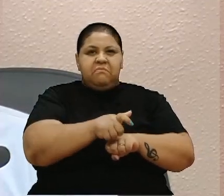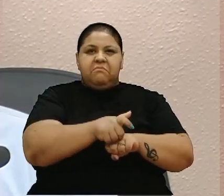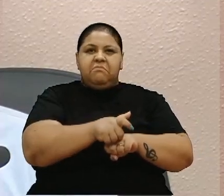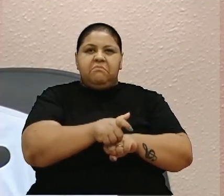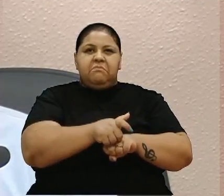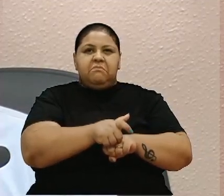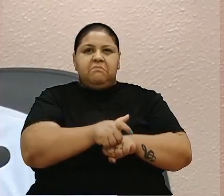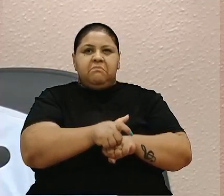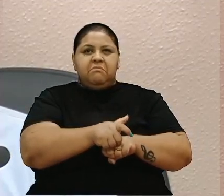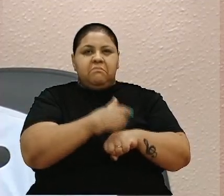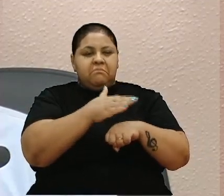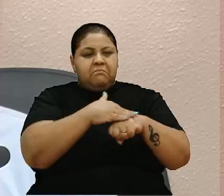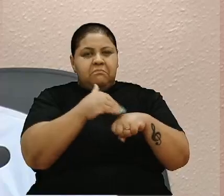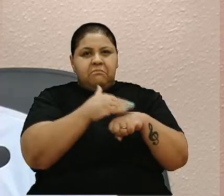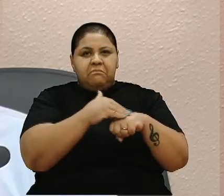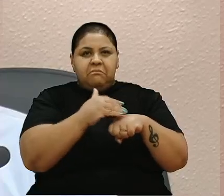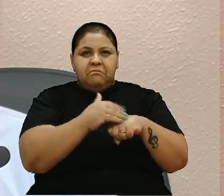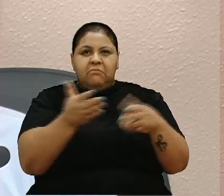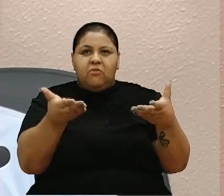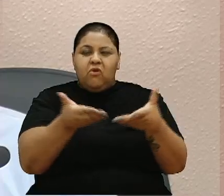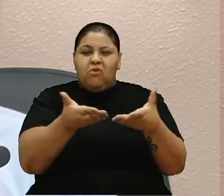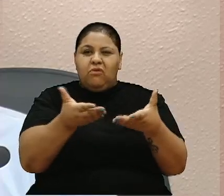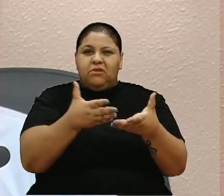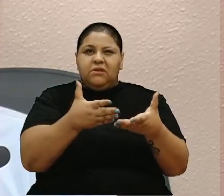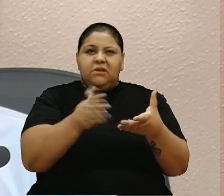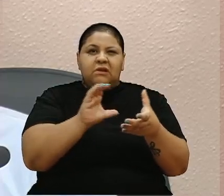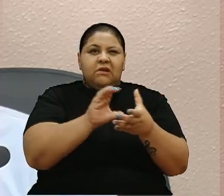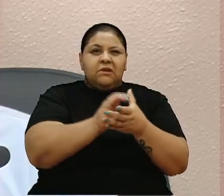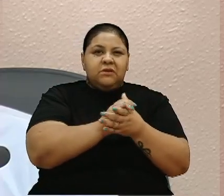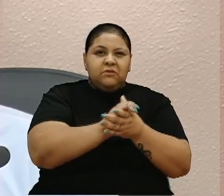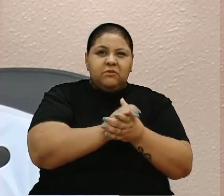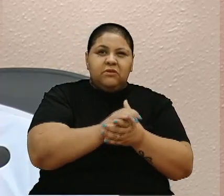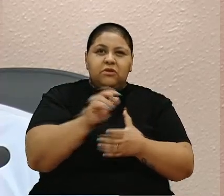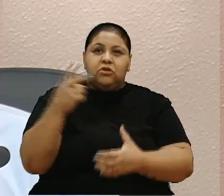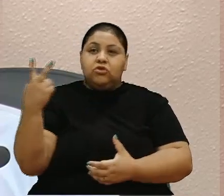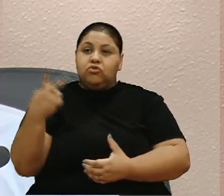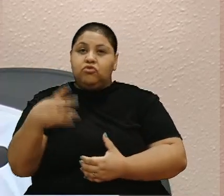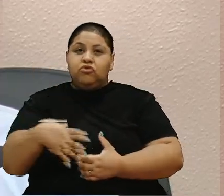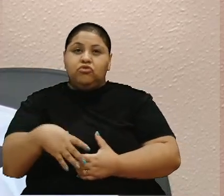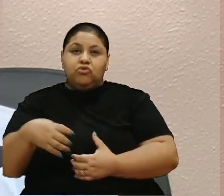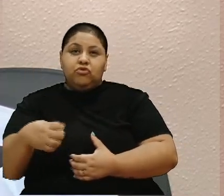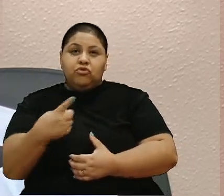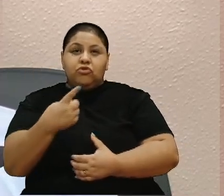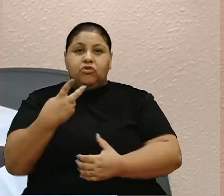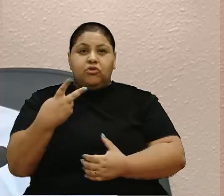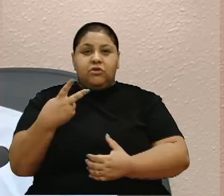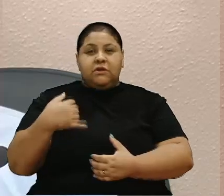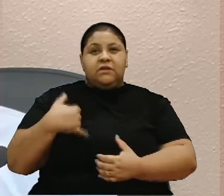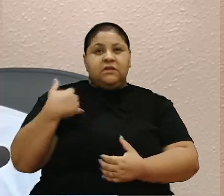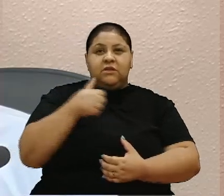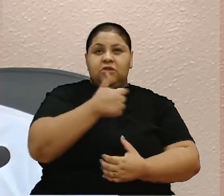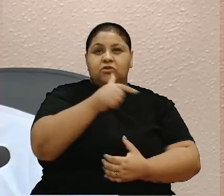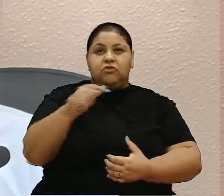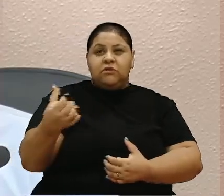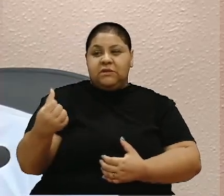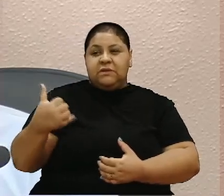parceiro, deixa sua esposa, a Sheila, 2 filhas, uma de 15 anos e uma de 6.